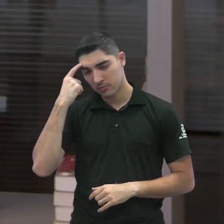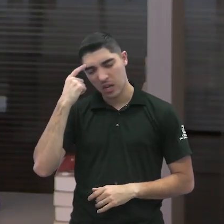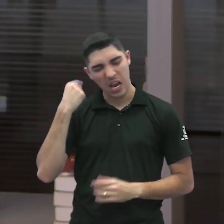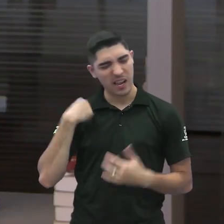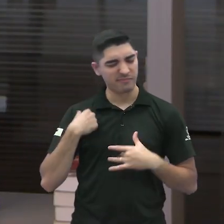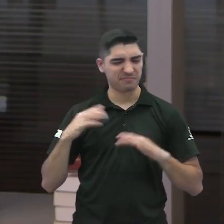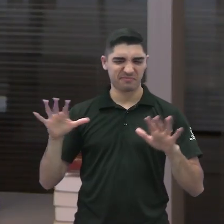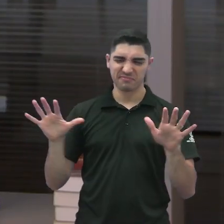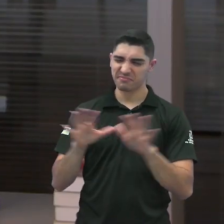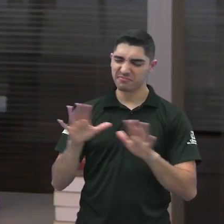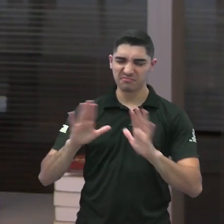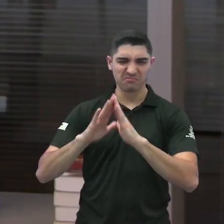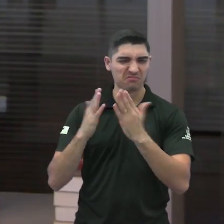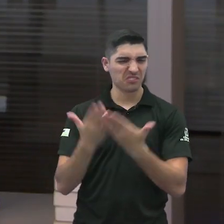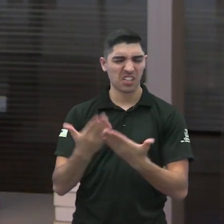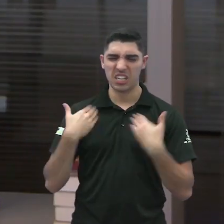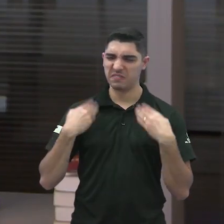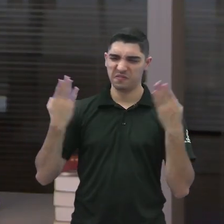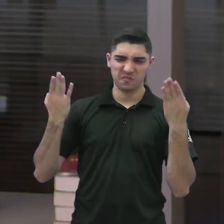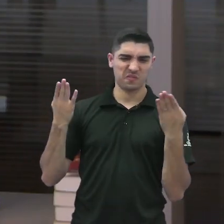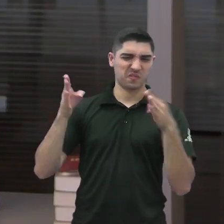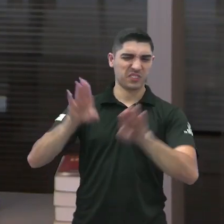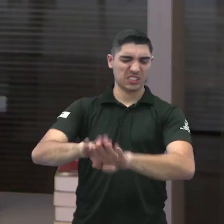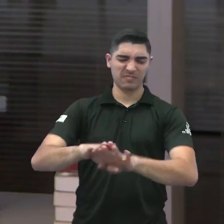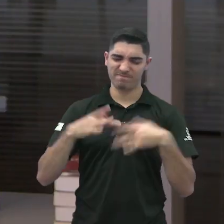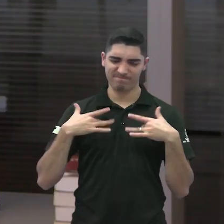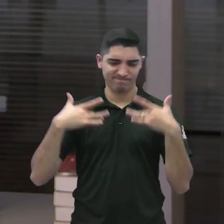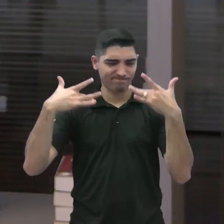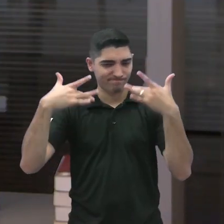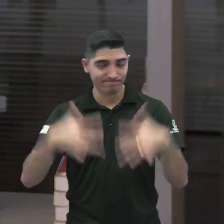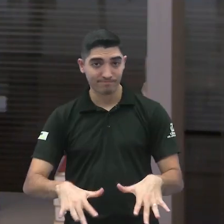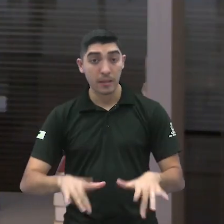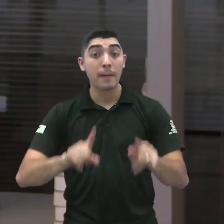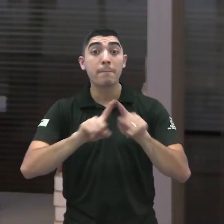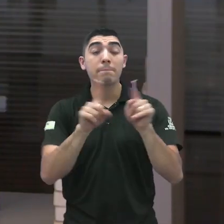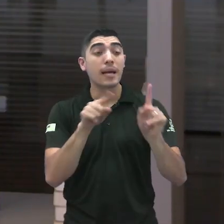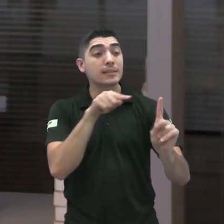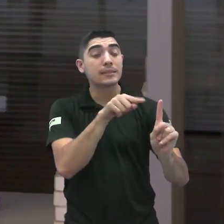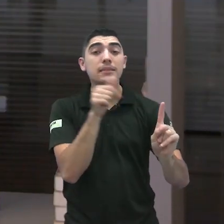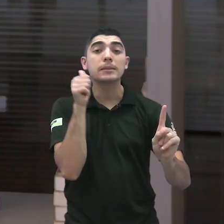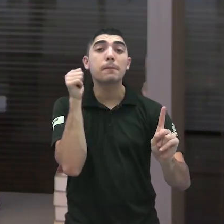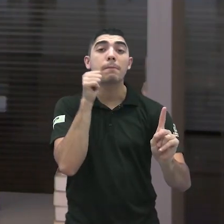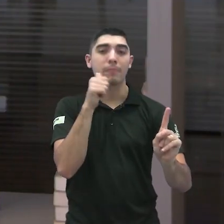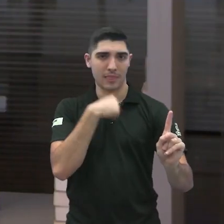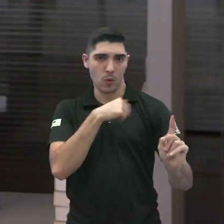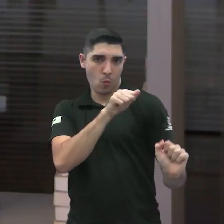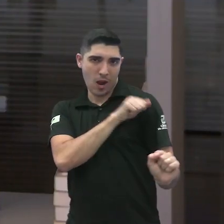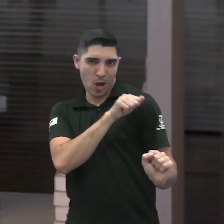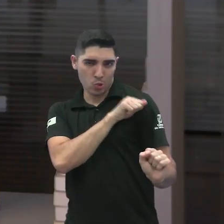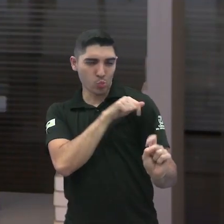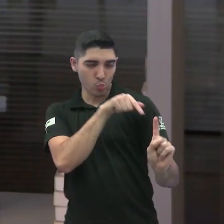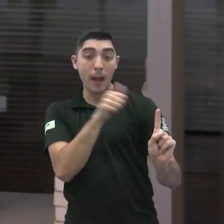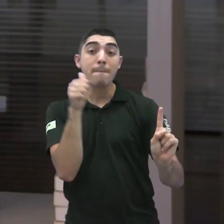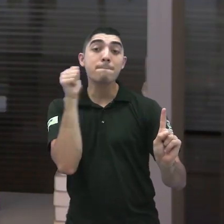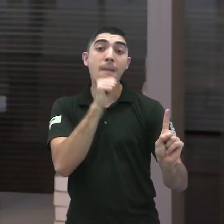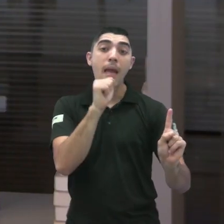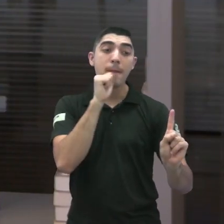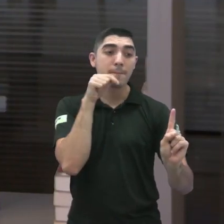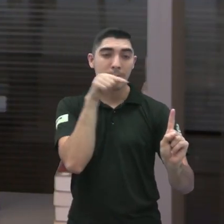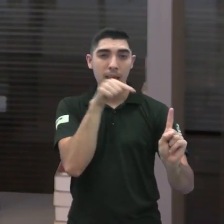dali eu decidi que eu não queria mais ter a escola, não queria mais trabalhar nesse ramo. Só que a mãe de um dos alunos que eu